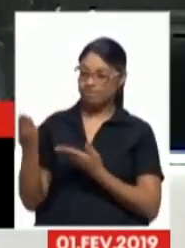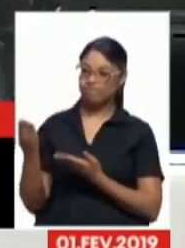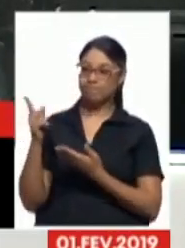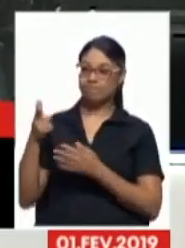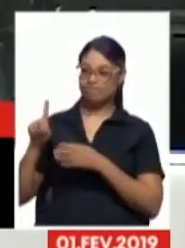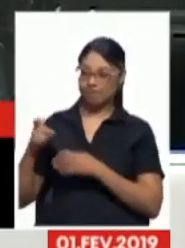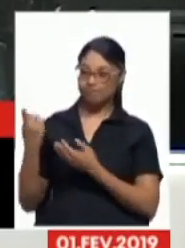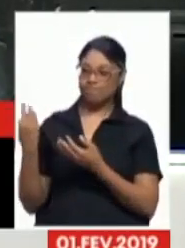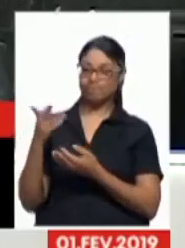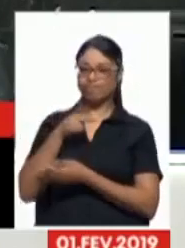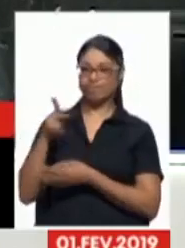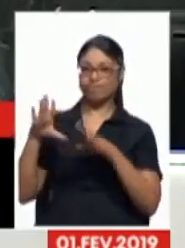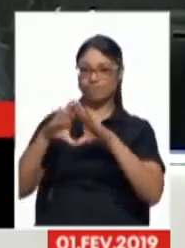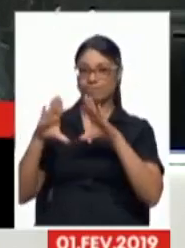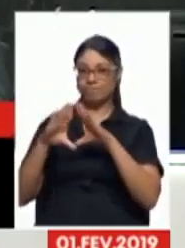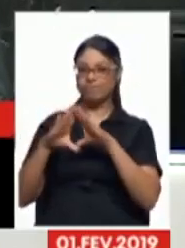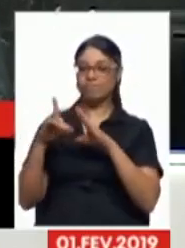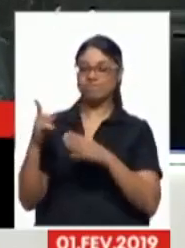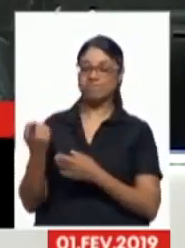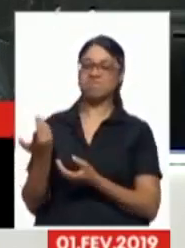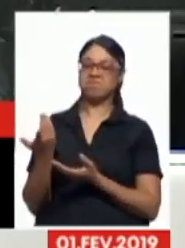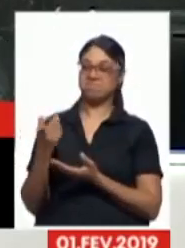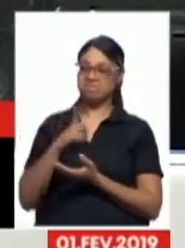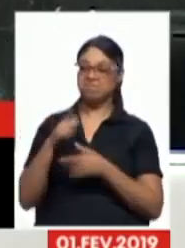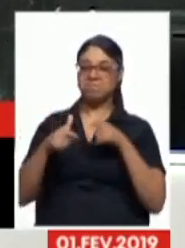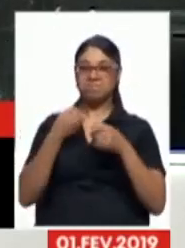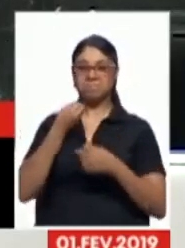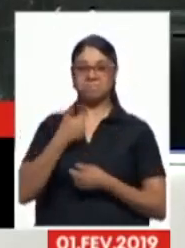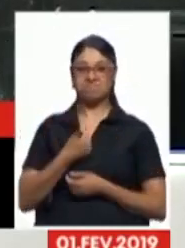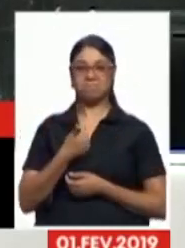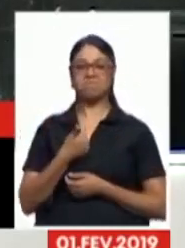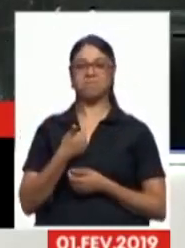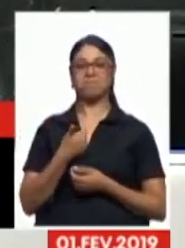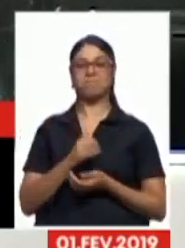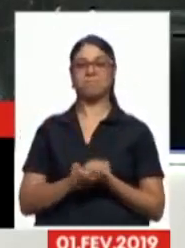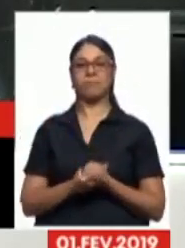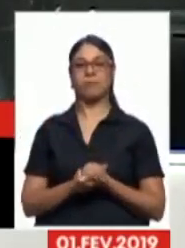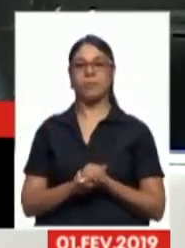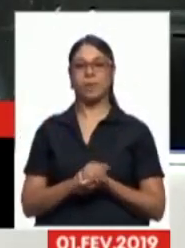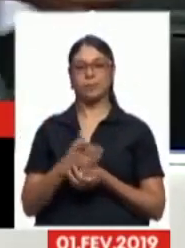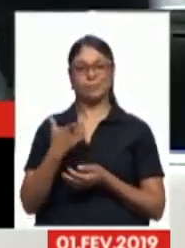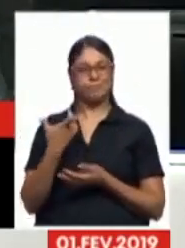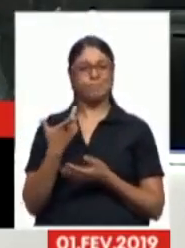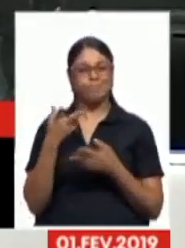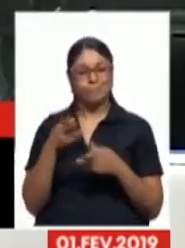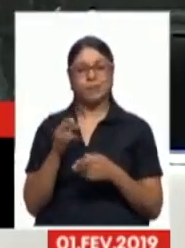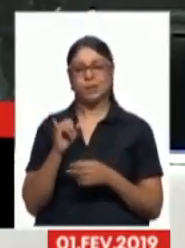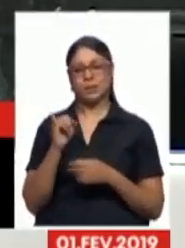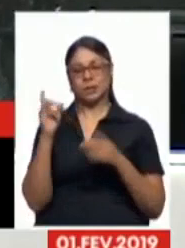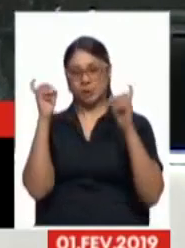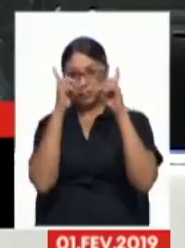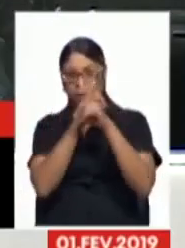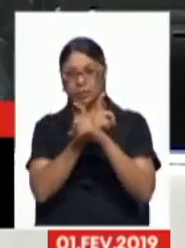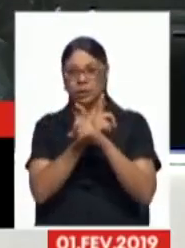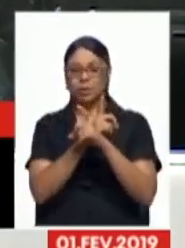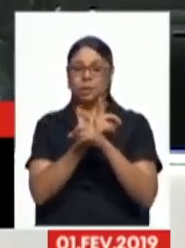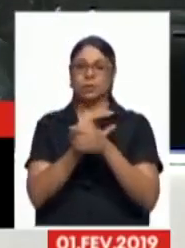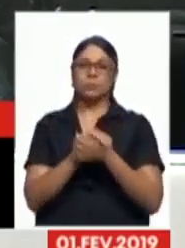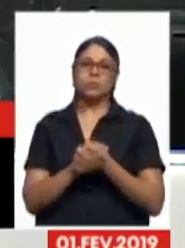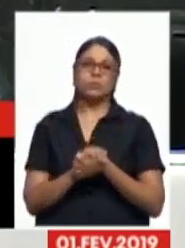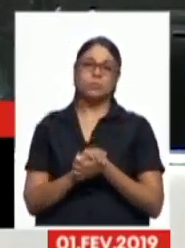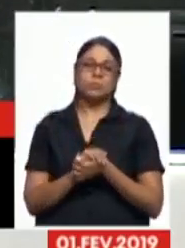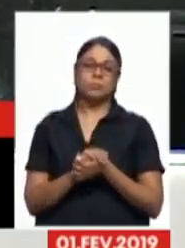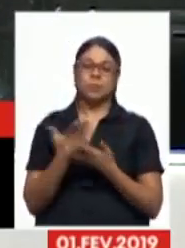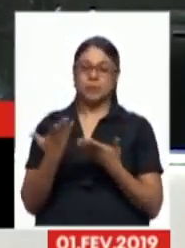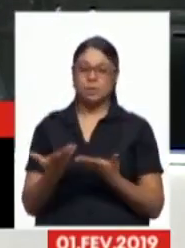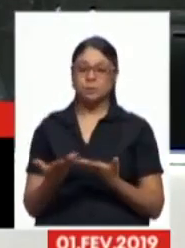legado positivo da sua gestão, mesmo diante de tantas adversidades. As instituições são